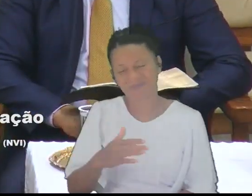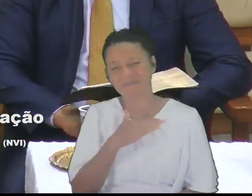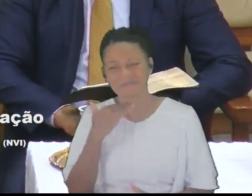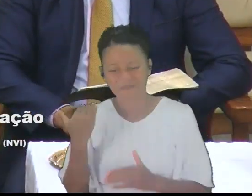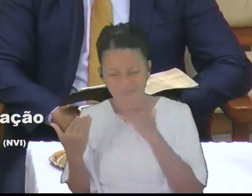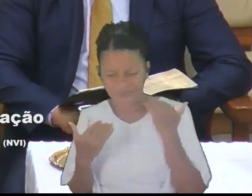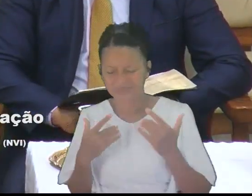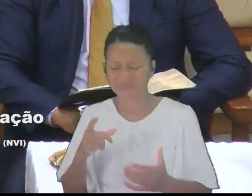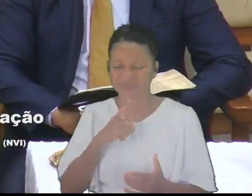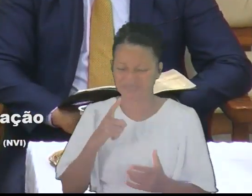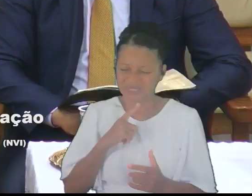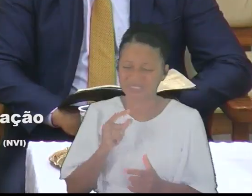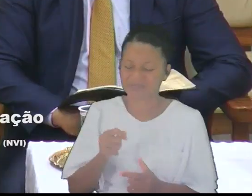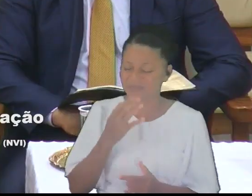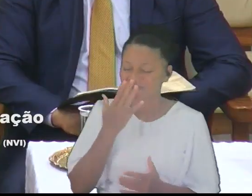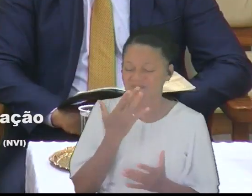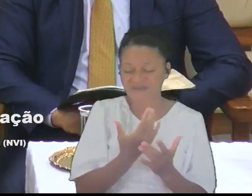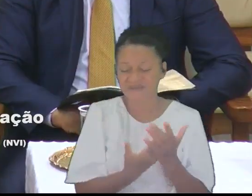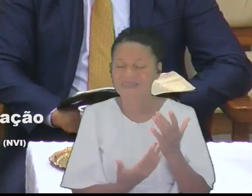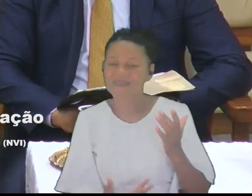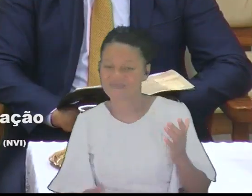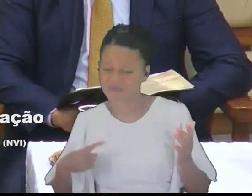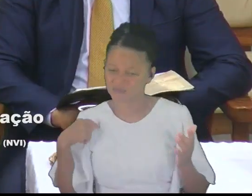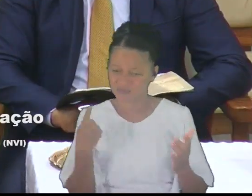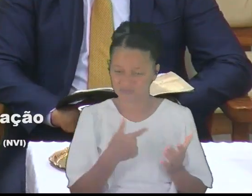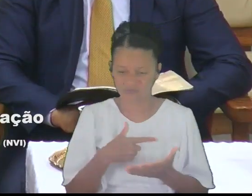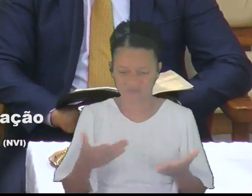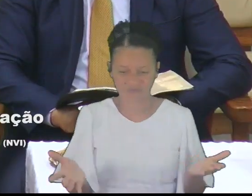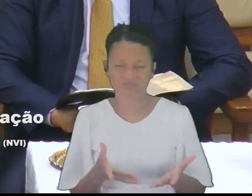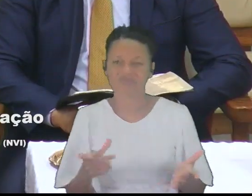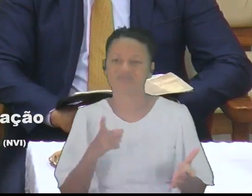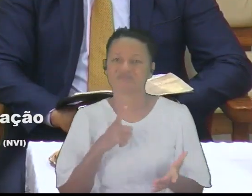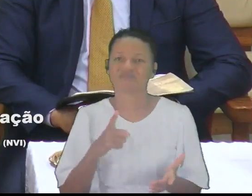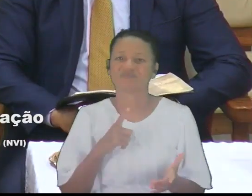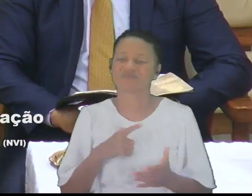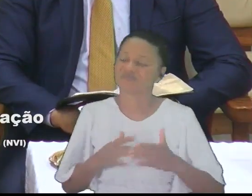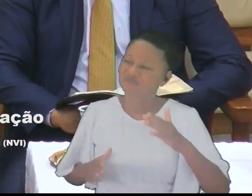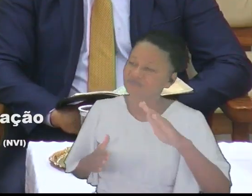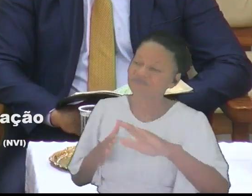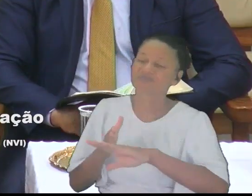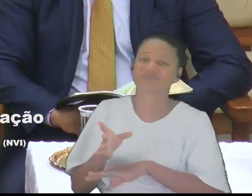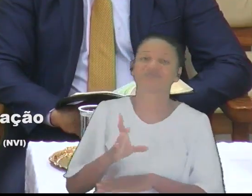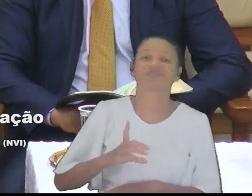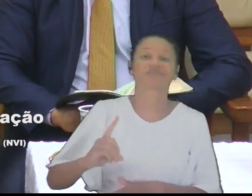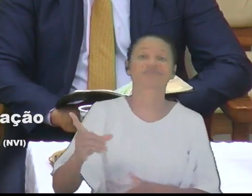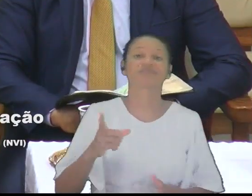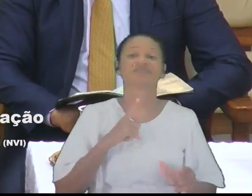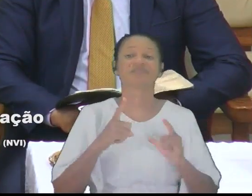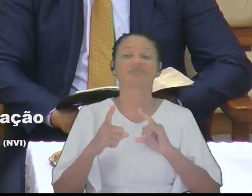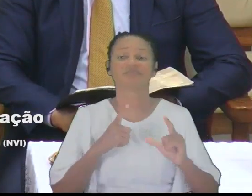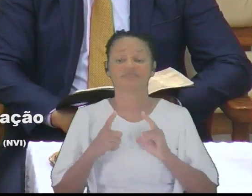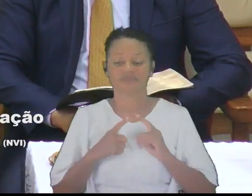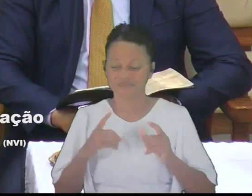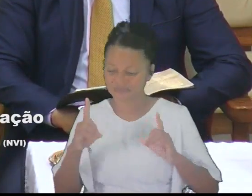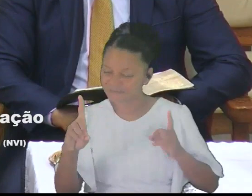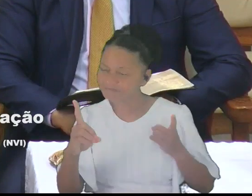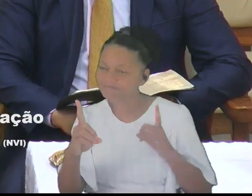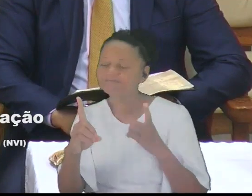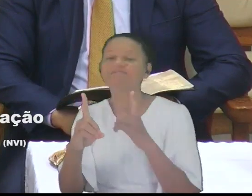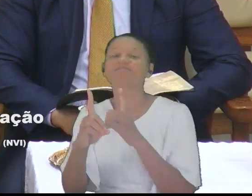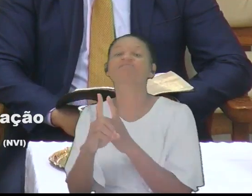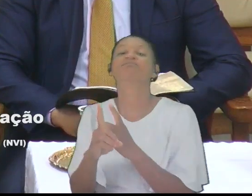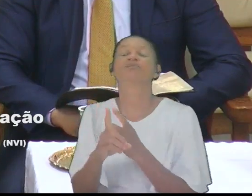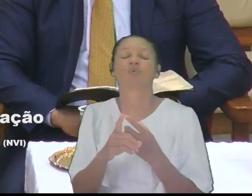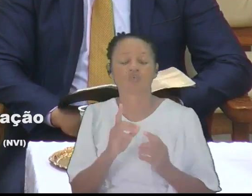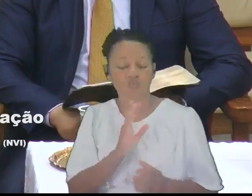fomos comprados pelo seu sangue, nós que agora temos acesso a Deus, agora temos que nos aproximar dele com